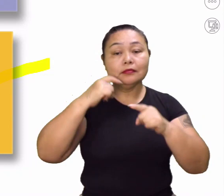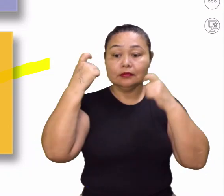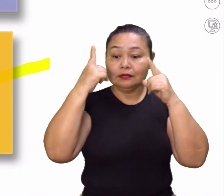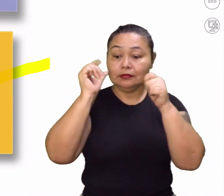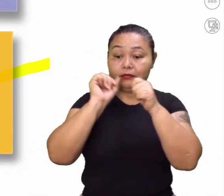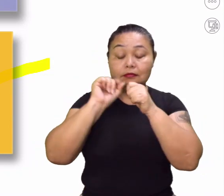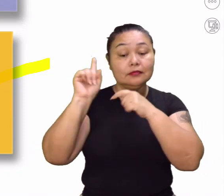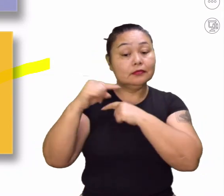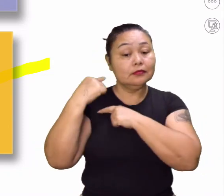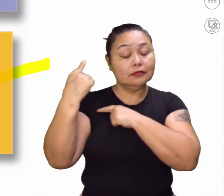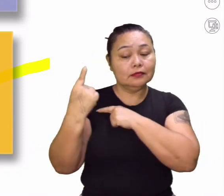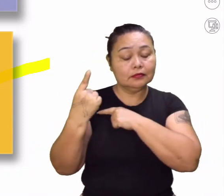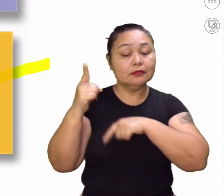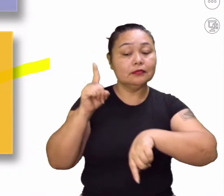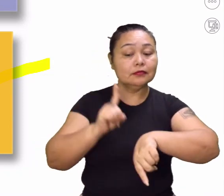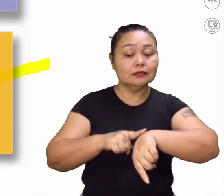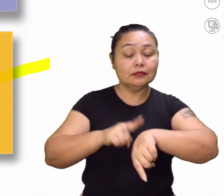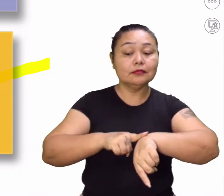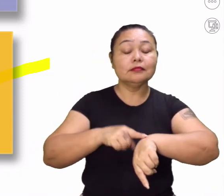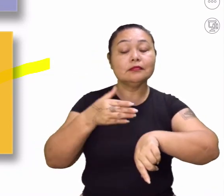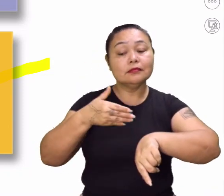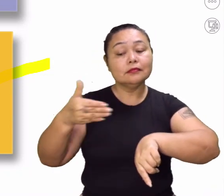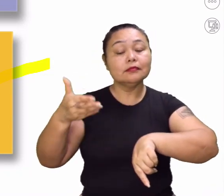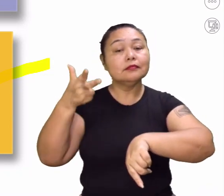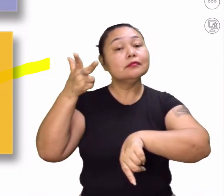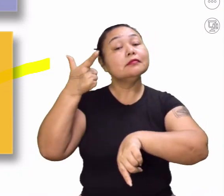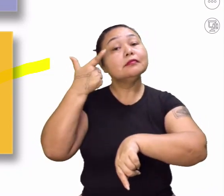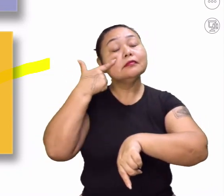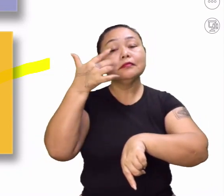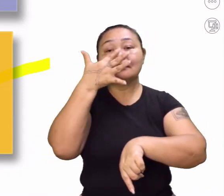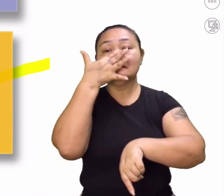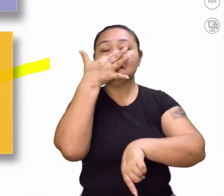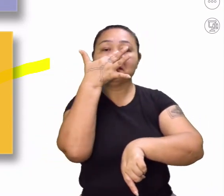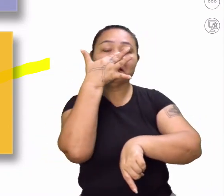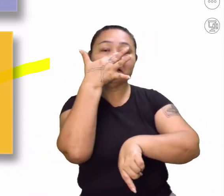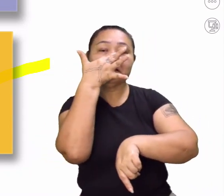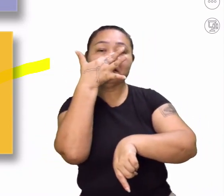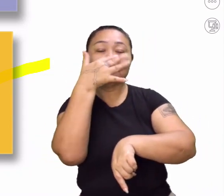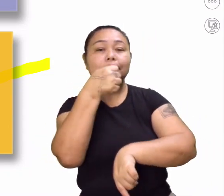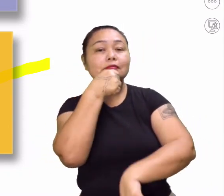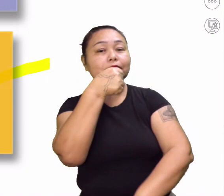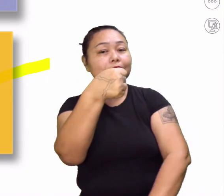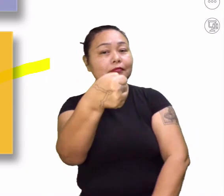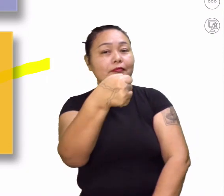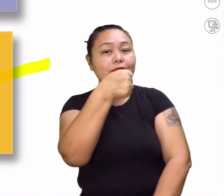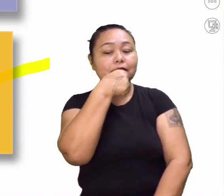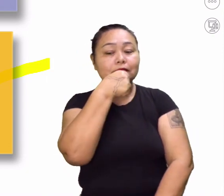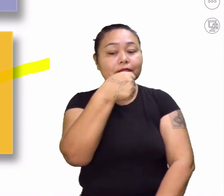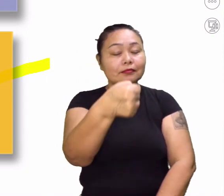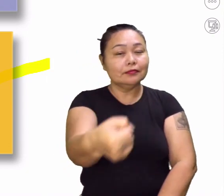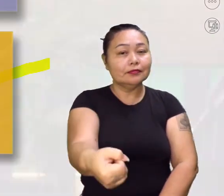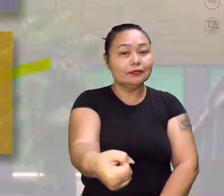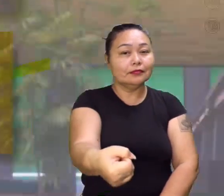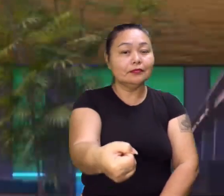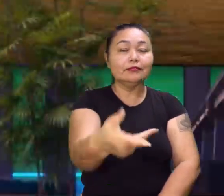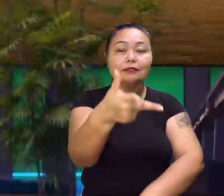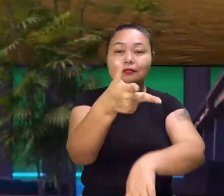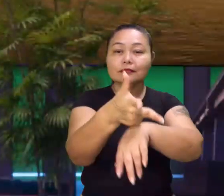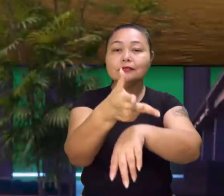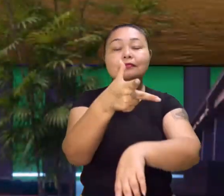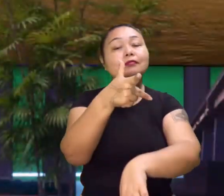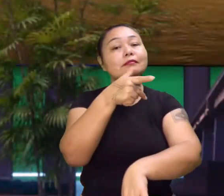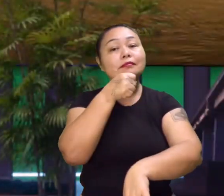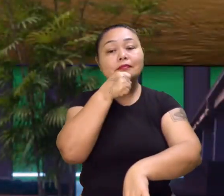preocupe que a gente vai, nesse primeiro momento, assistir agora uma matéria, vem aqui com a gente, uma